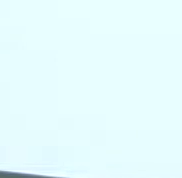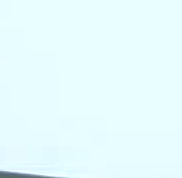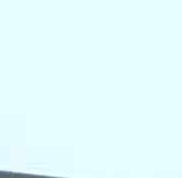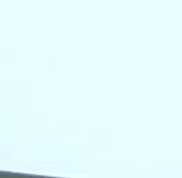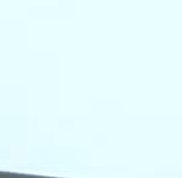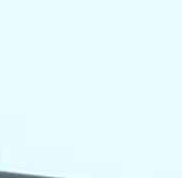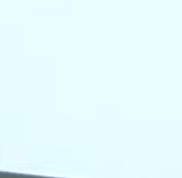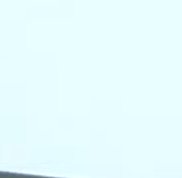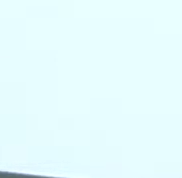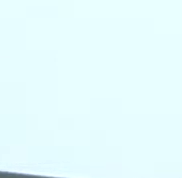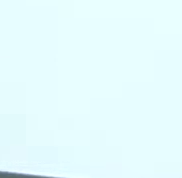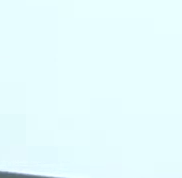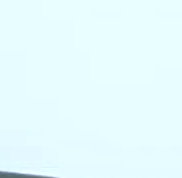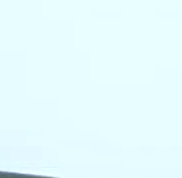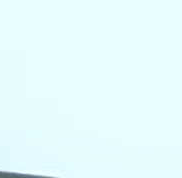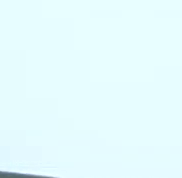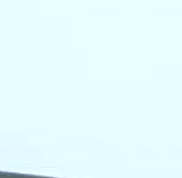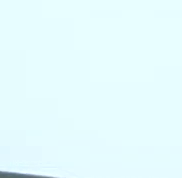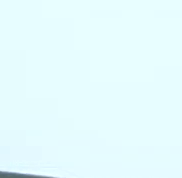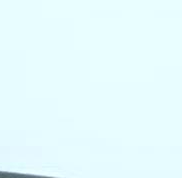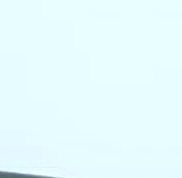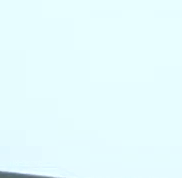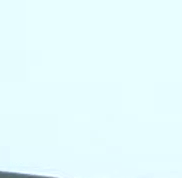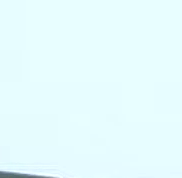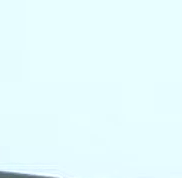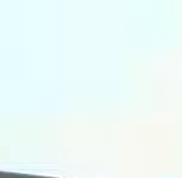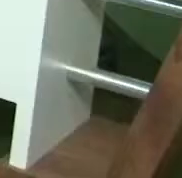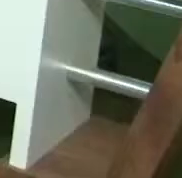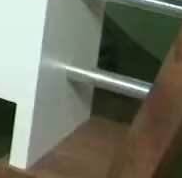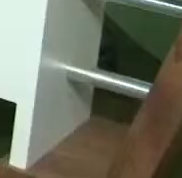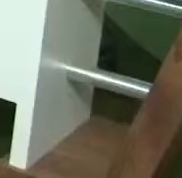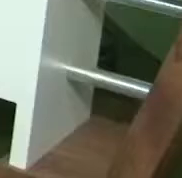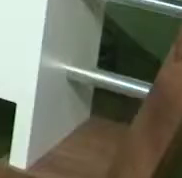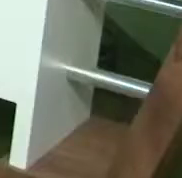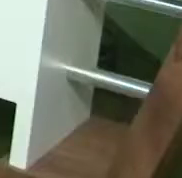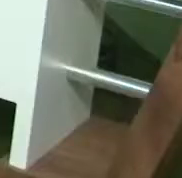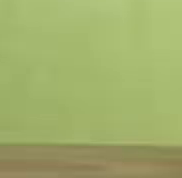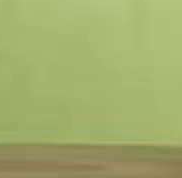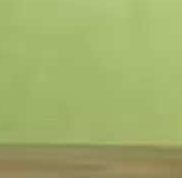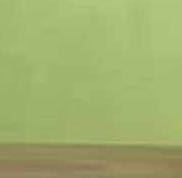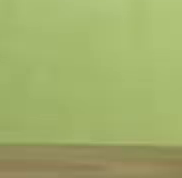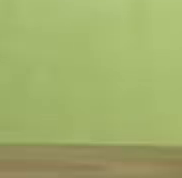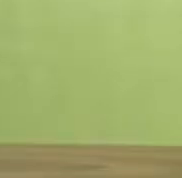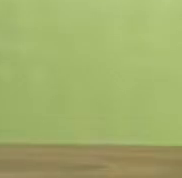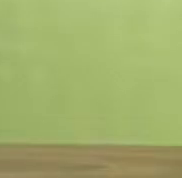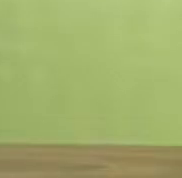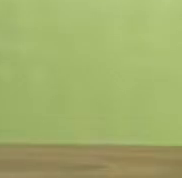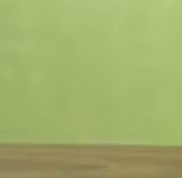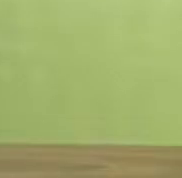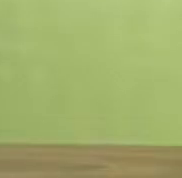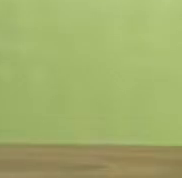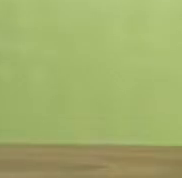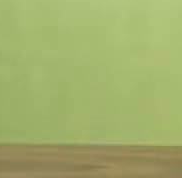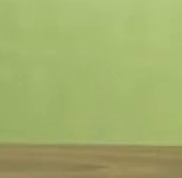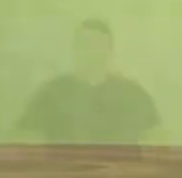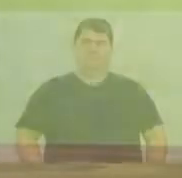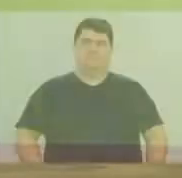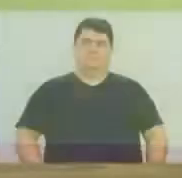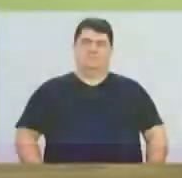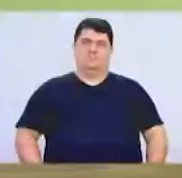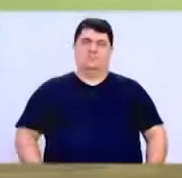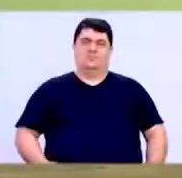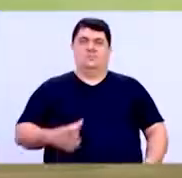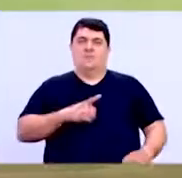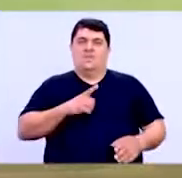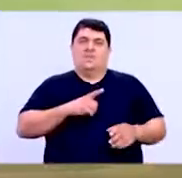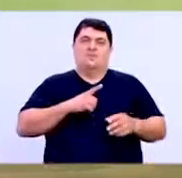possíveis dúvidas que tenham ocorrido durante as aulas. Certo, professor? Ótimo. Surgiram algumas dúvidas, né, sobre a tabela, a gente vai comentar no final. E por